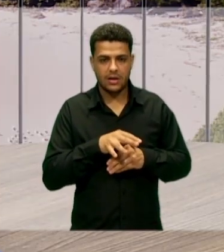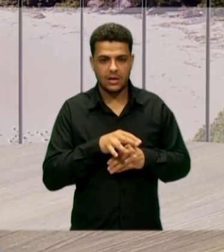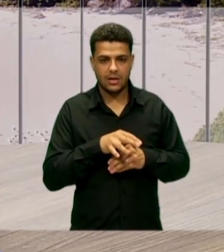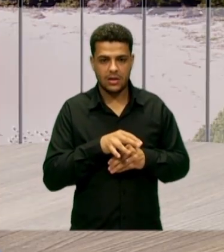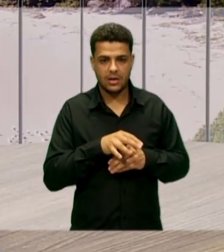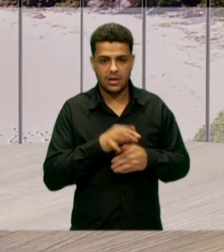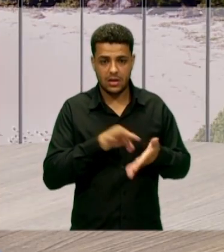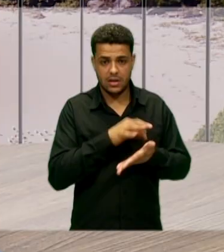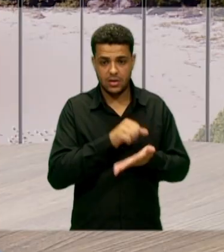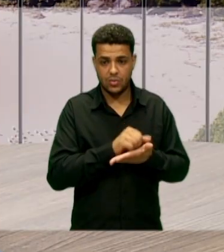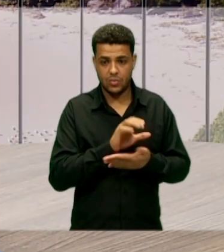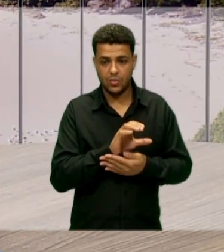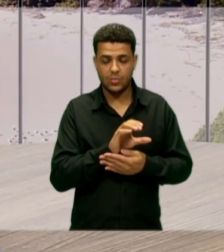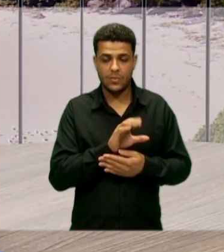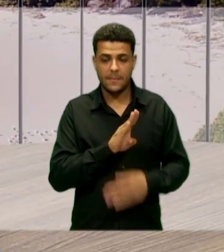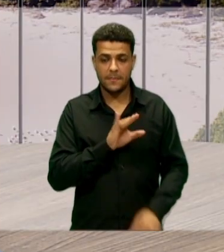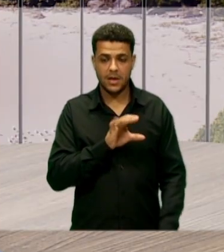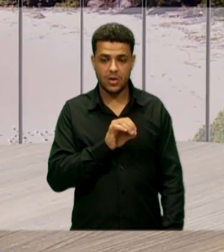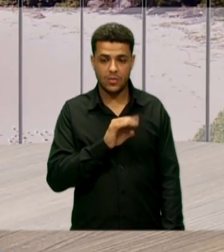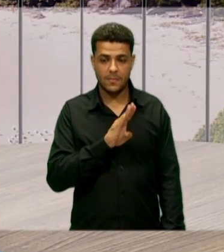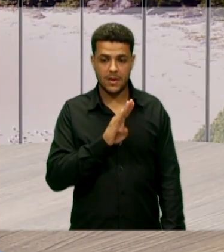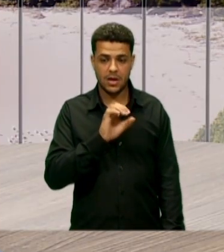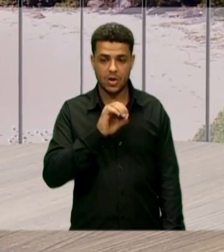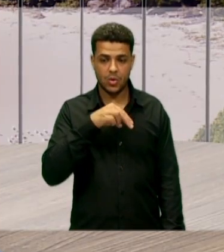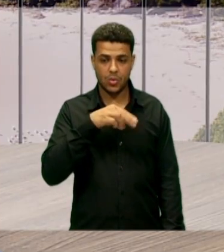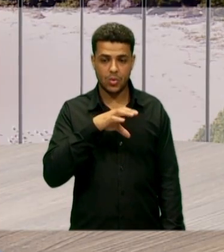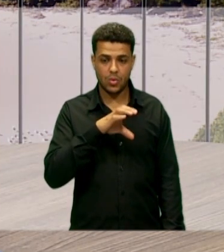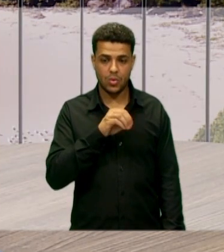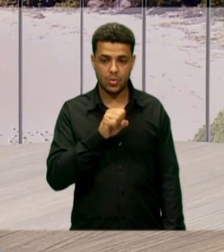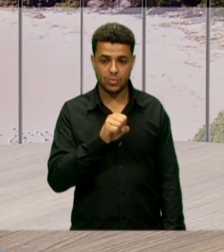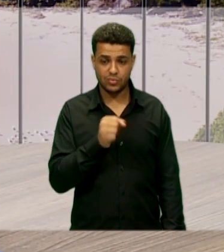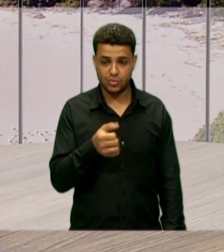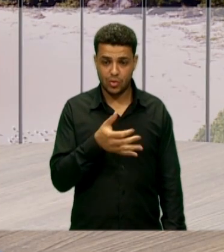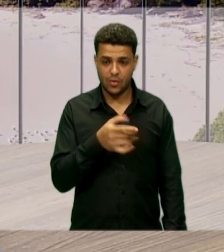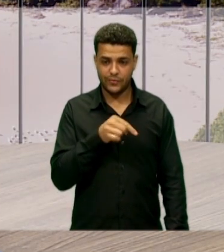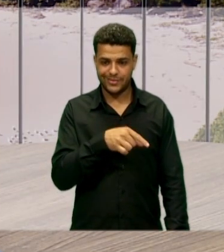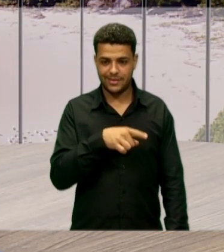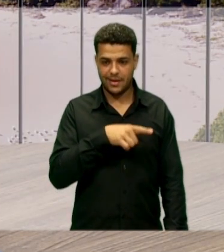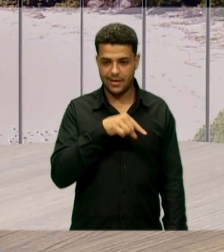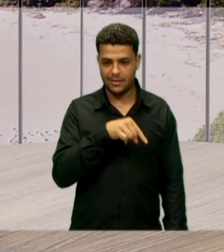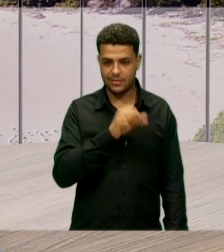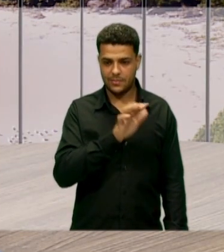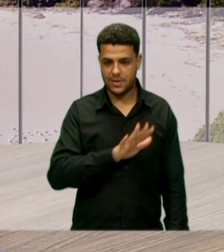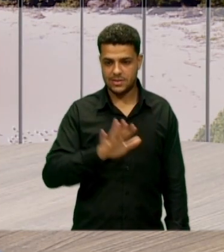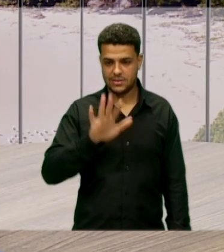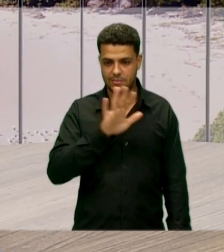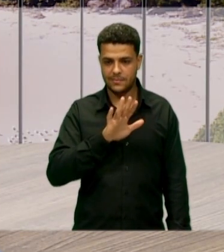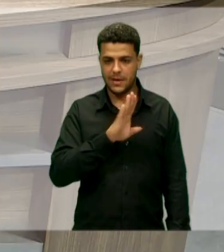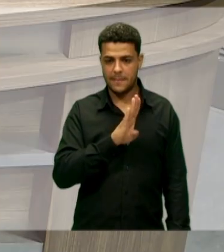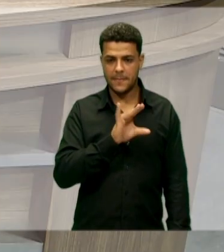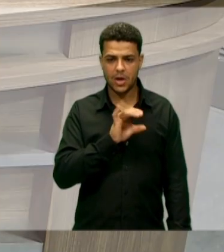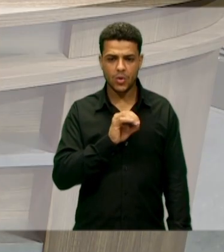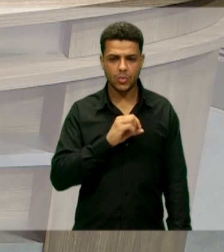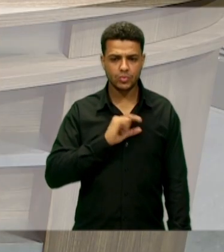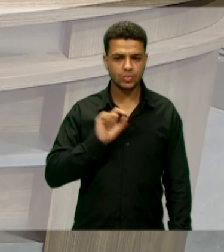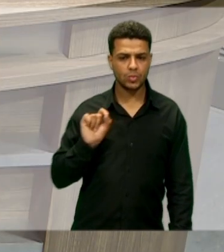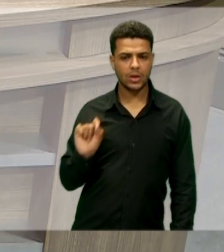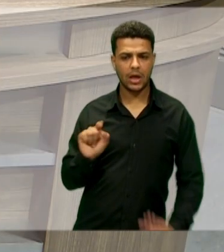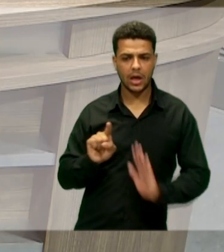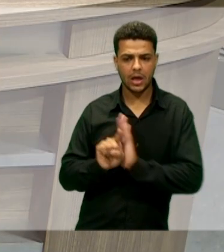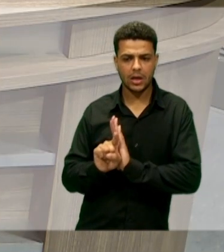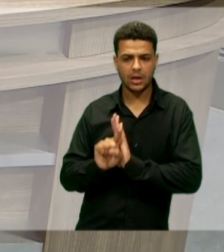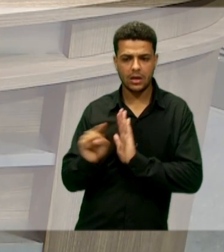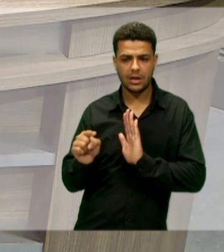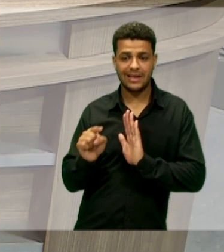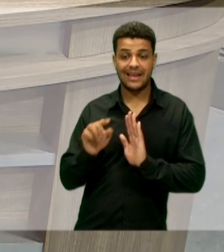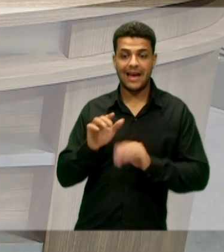biobanco, e é um dos poucos biobancos hoje que existem no Brasil. E aí a pergunta biobanco de Biobanco